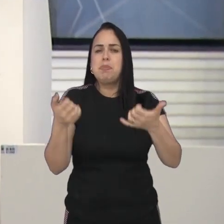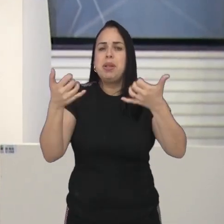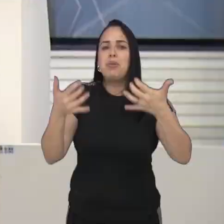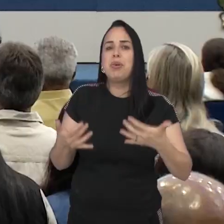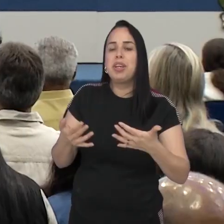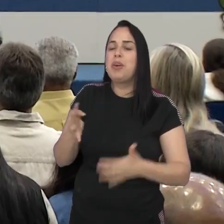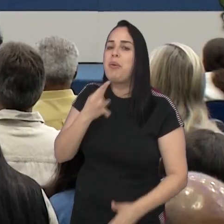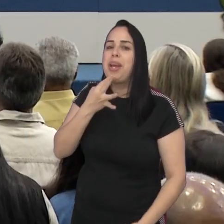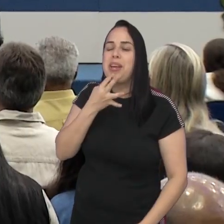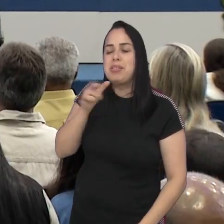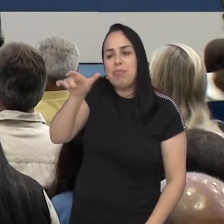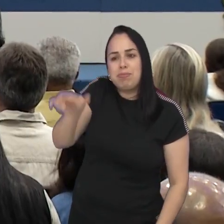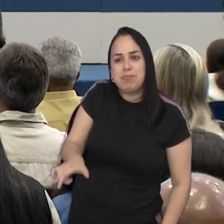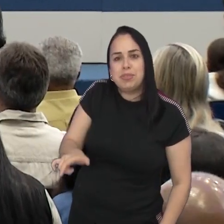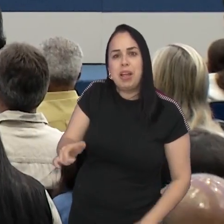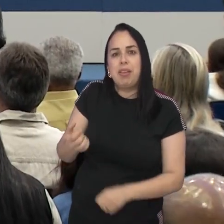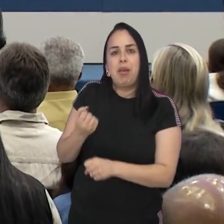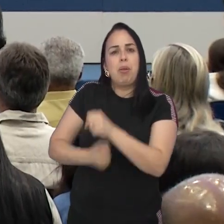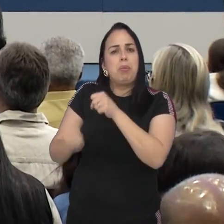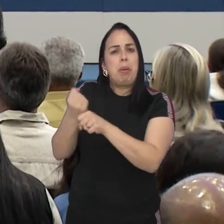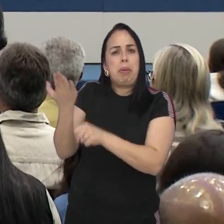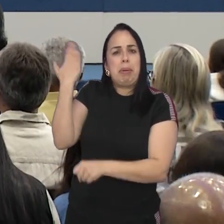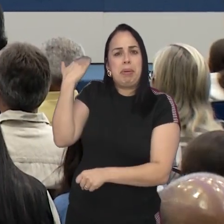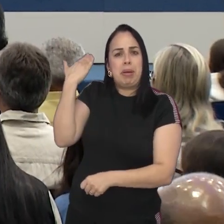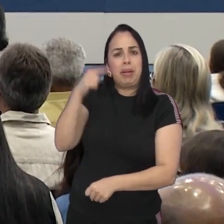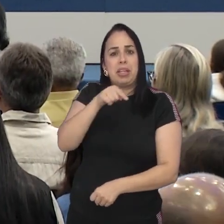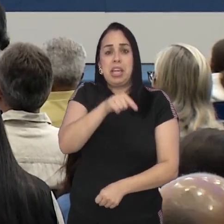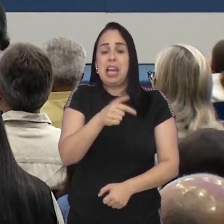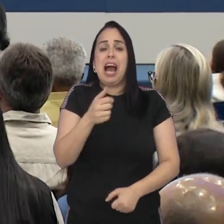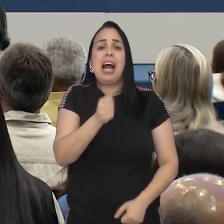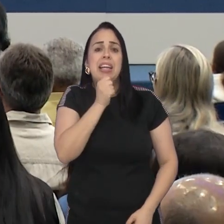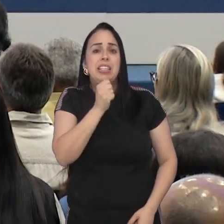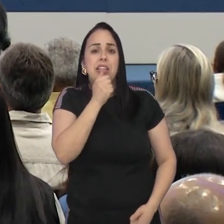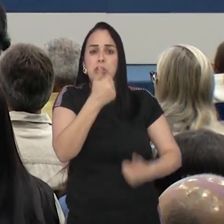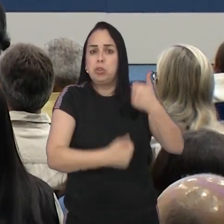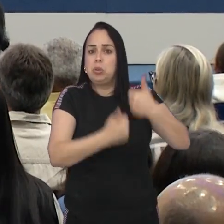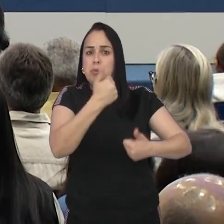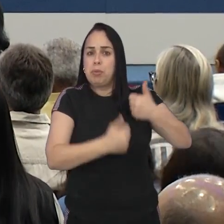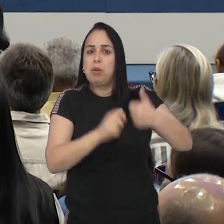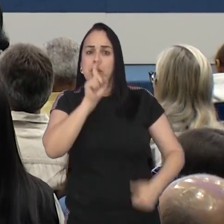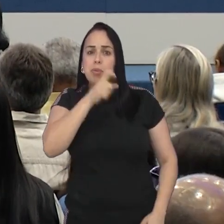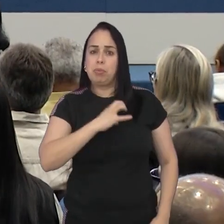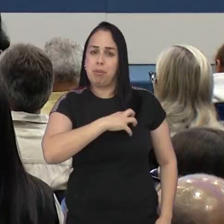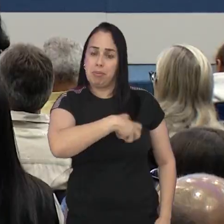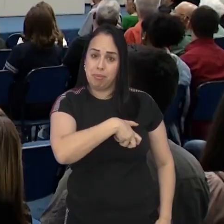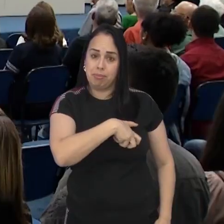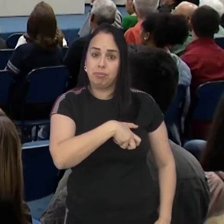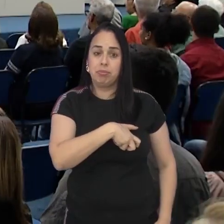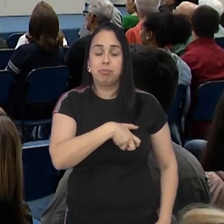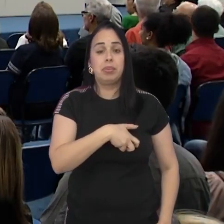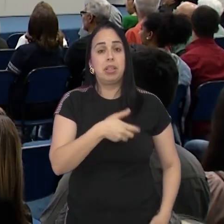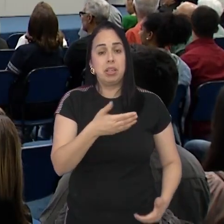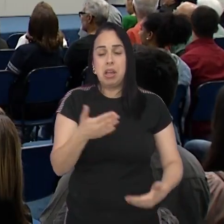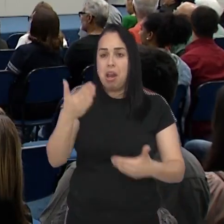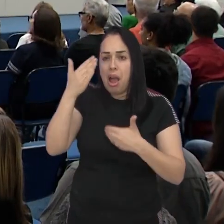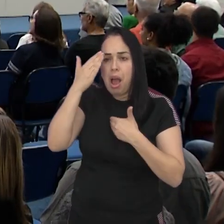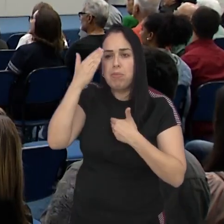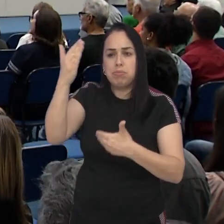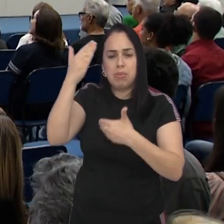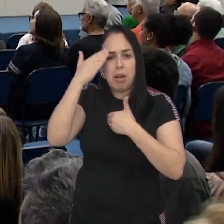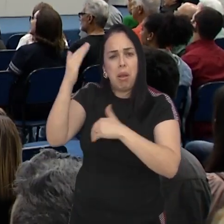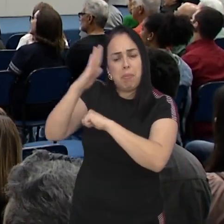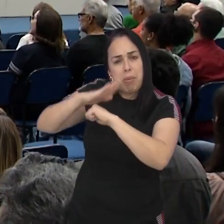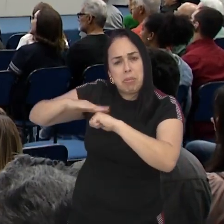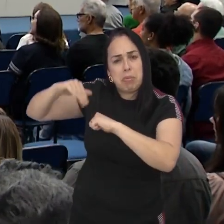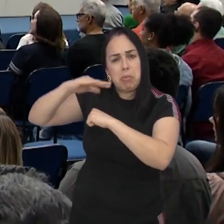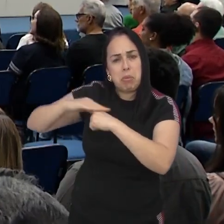contou que conheceu o trabalho do pastor na época que ainda jogava pelo São José Esporte Clube. O parlamentar agradeceu